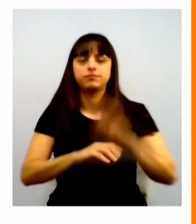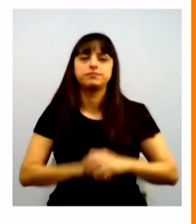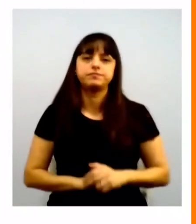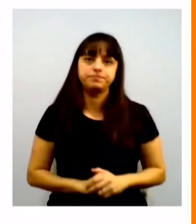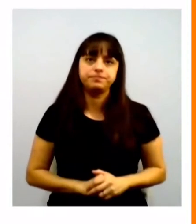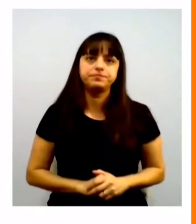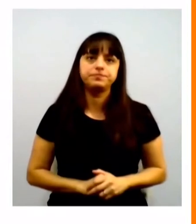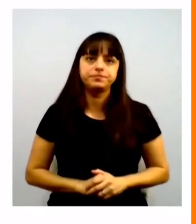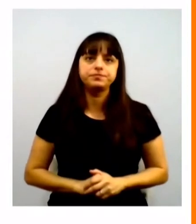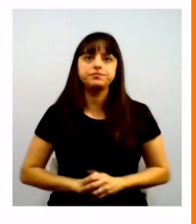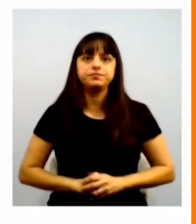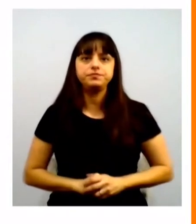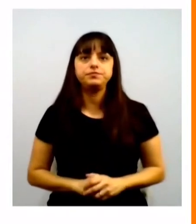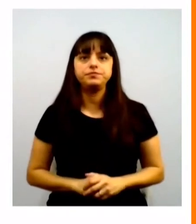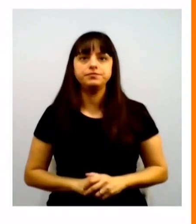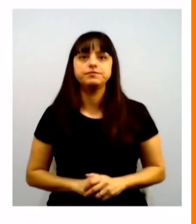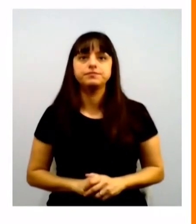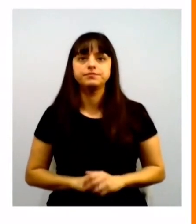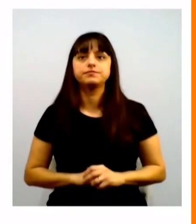Sim, sim.